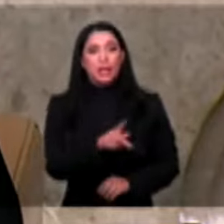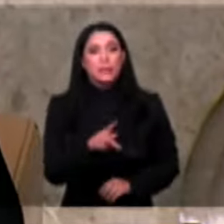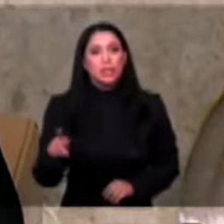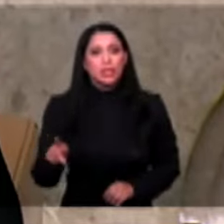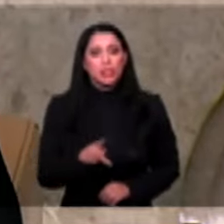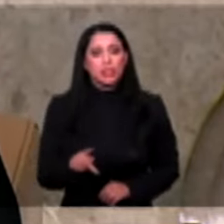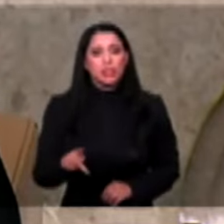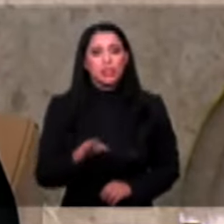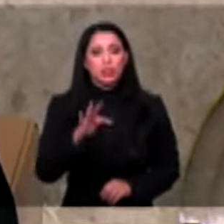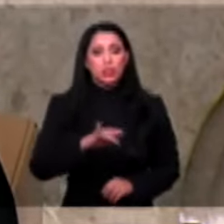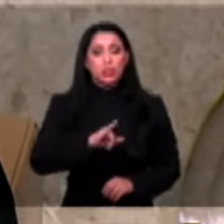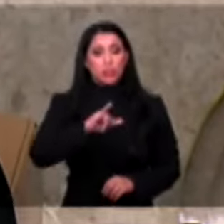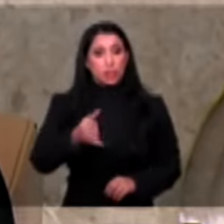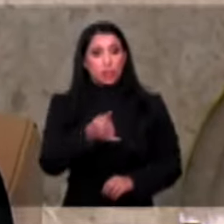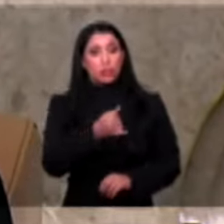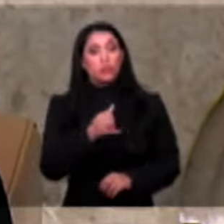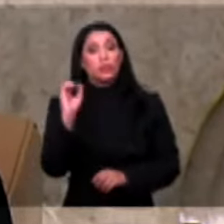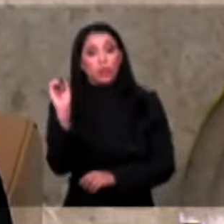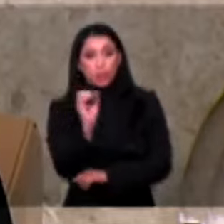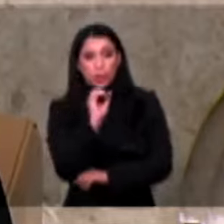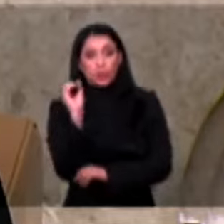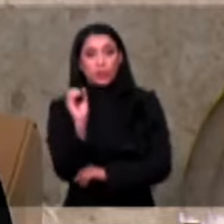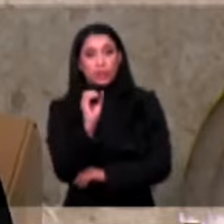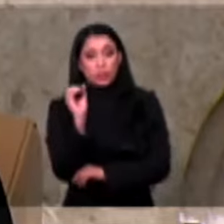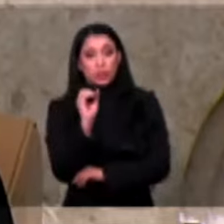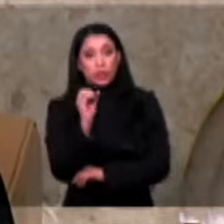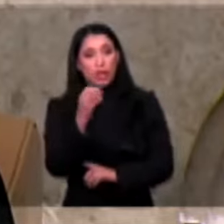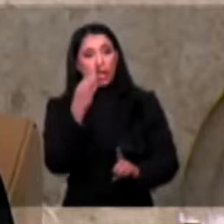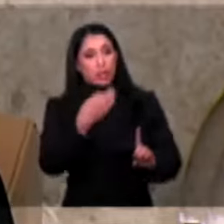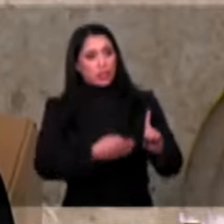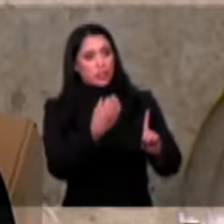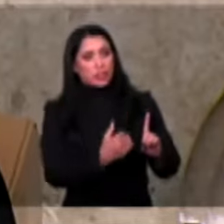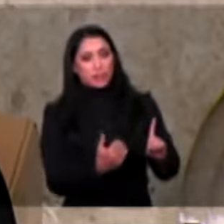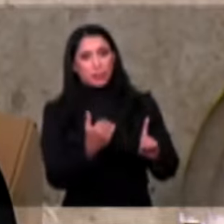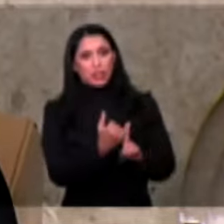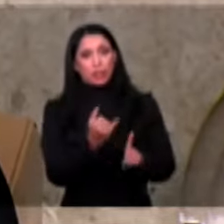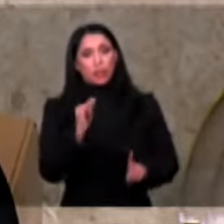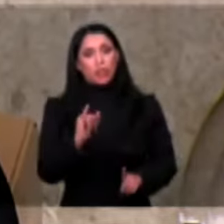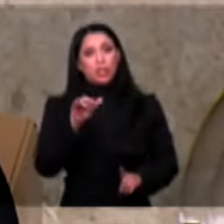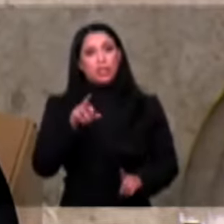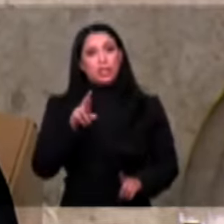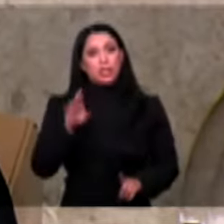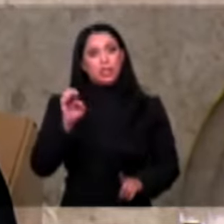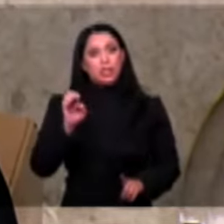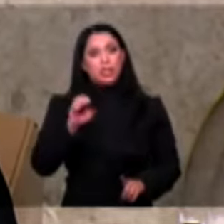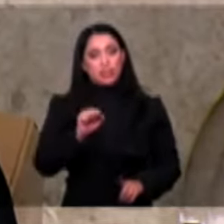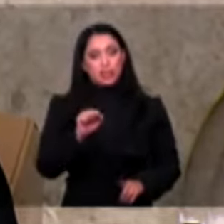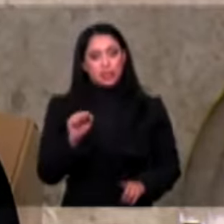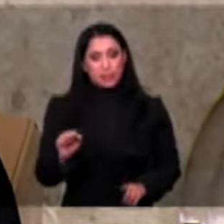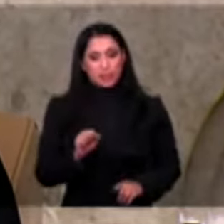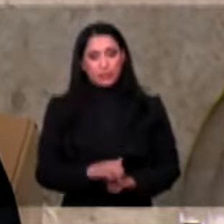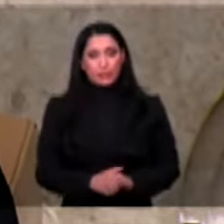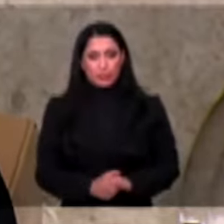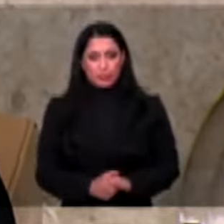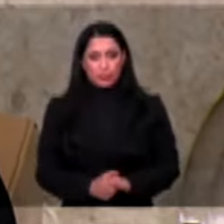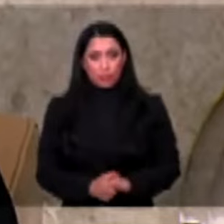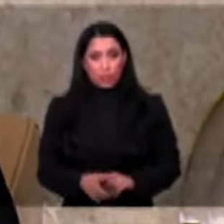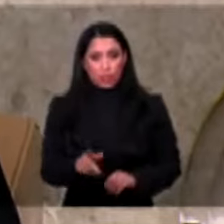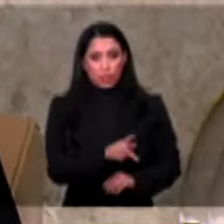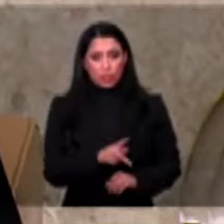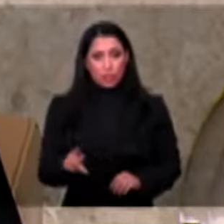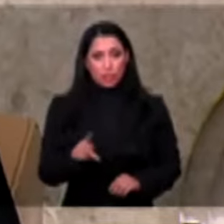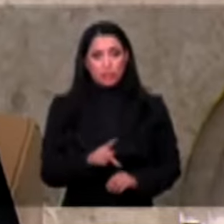Tribunal de Justiça do Rio Grande do Sul, a desembargadora Iris Helena Medeiros Nogueira. O presidente